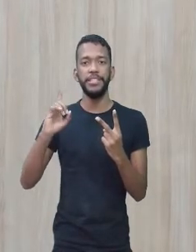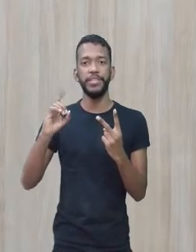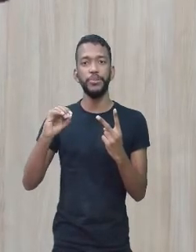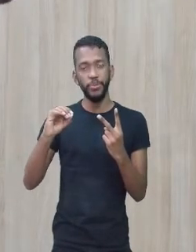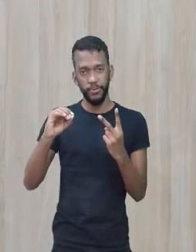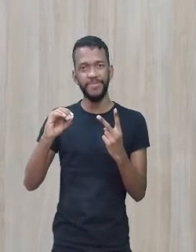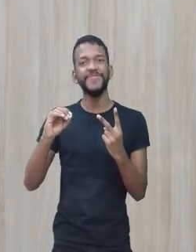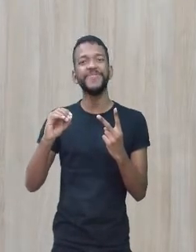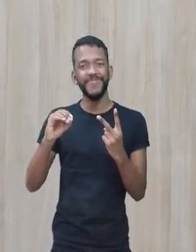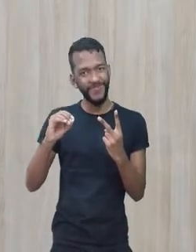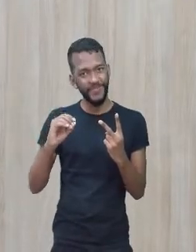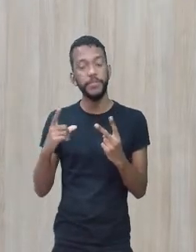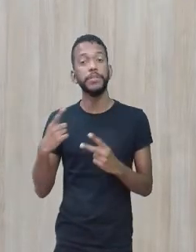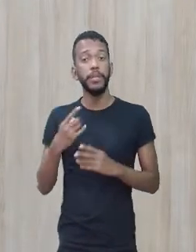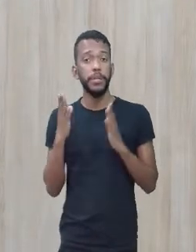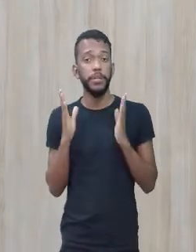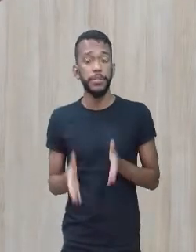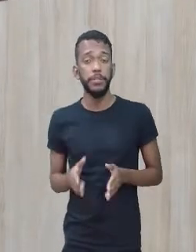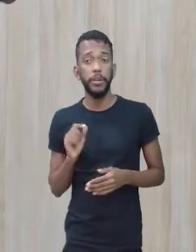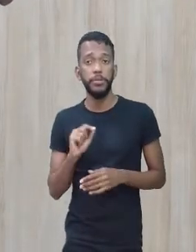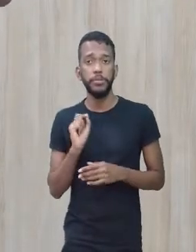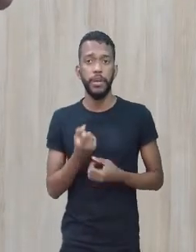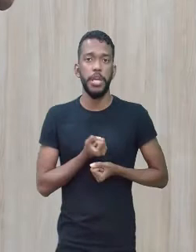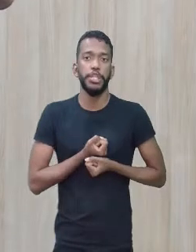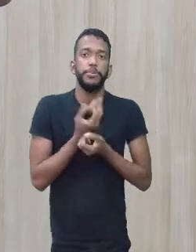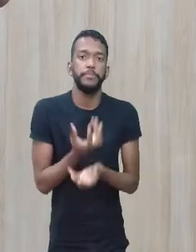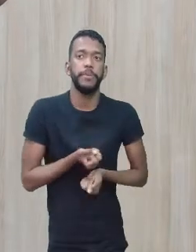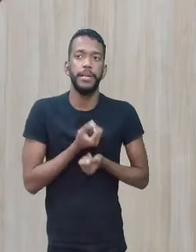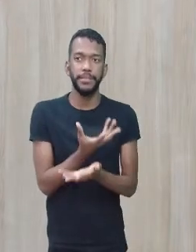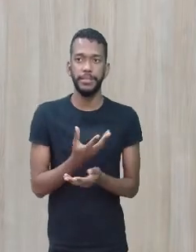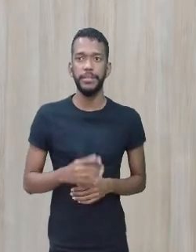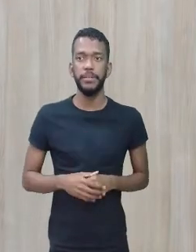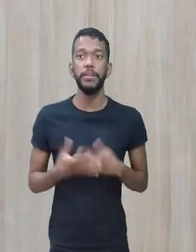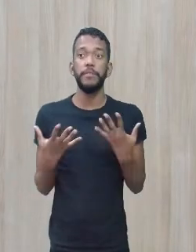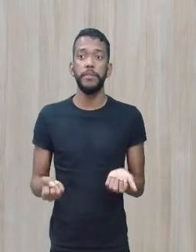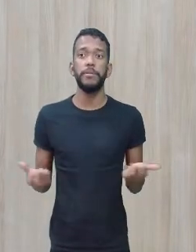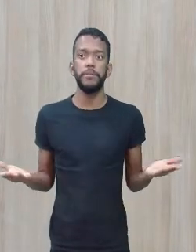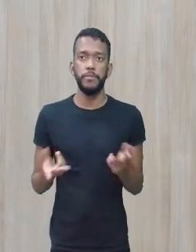gente tem essas formas de expressão. Mas vamos continuar.